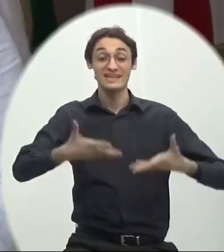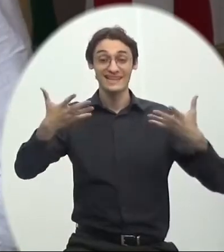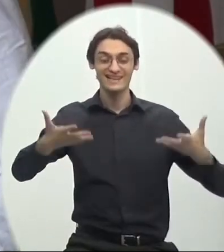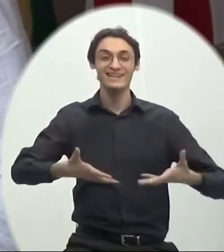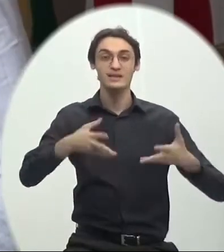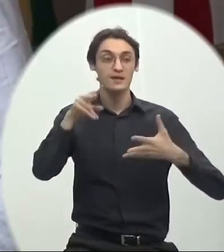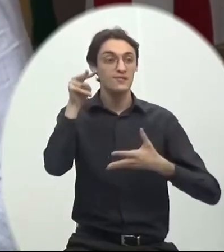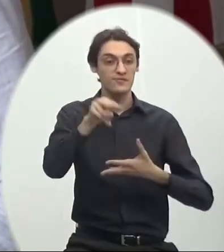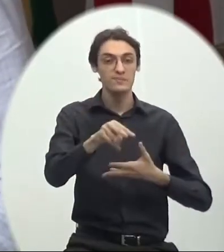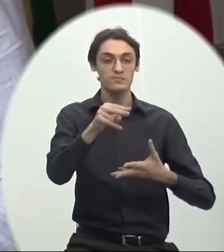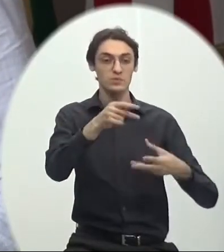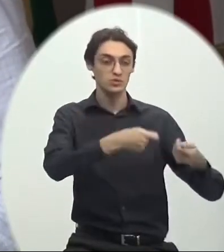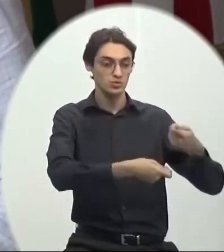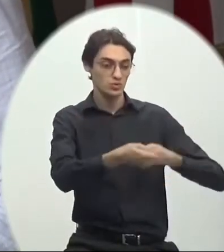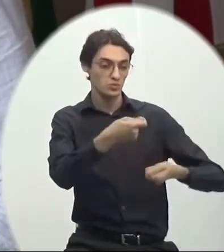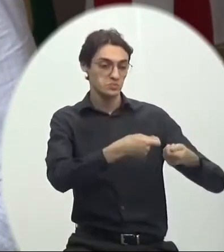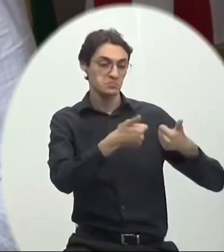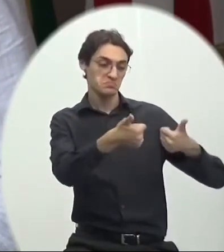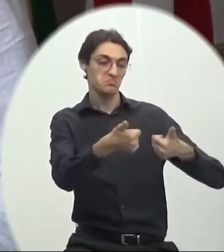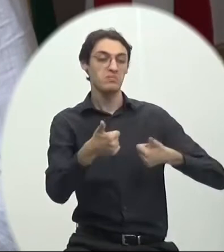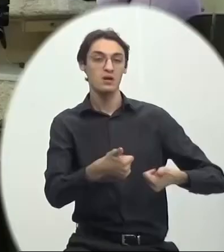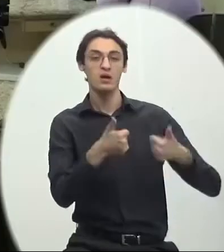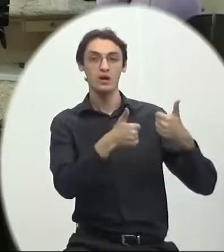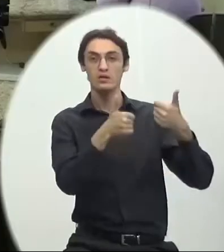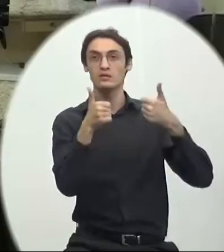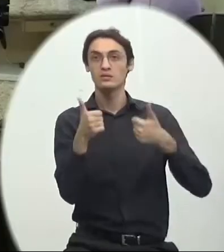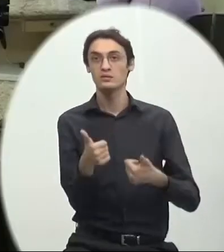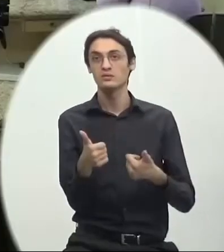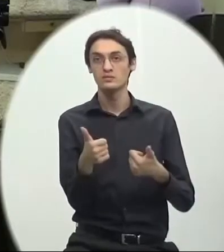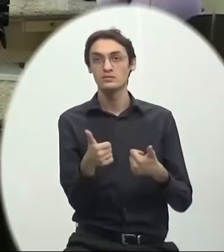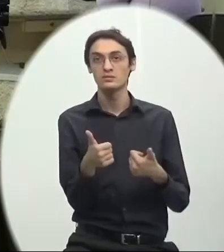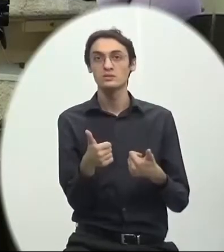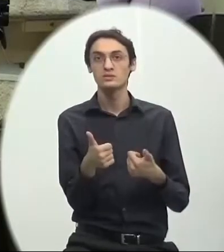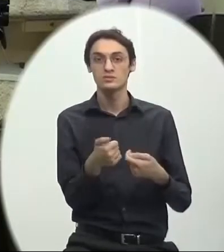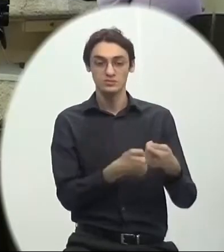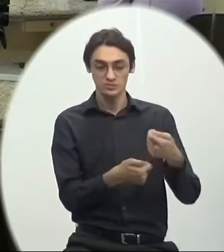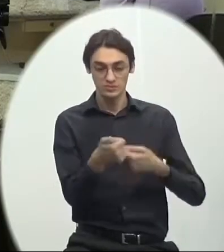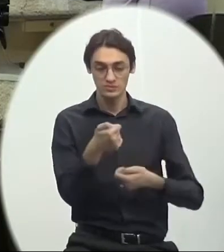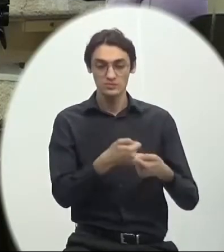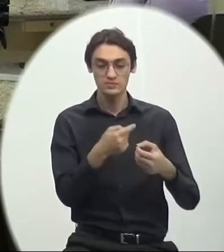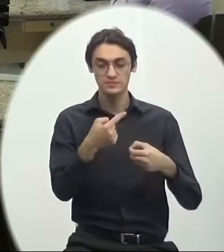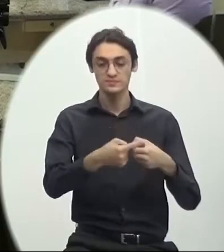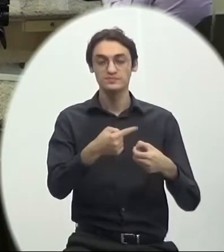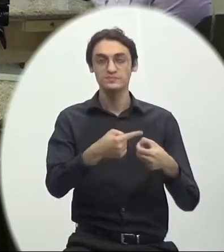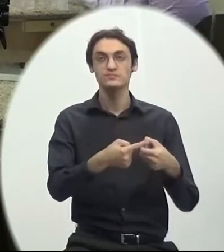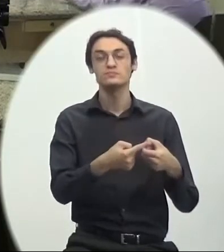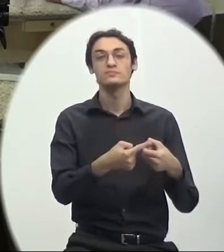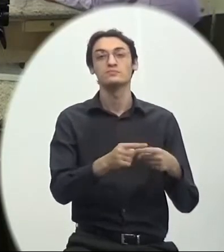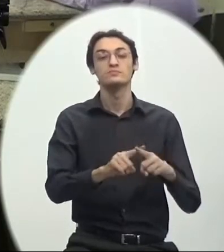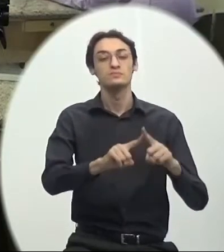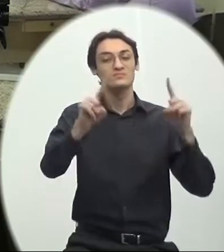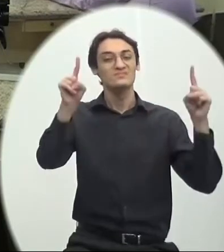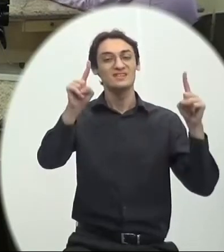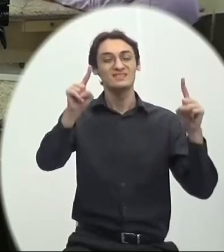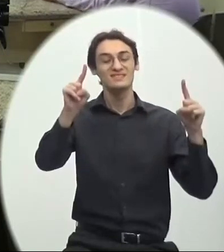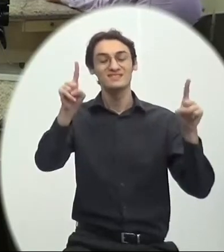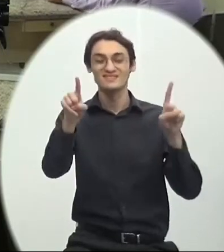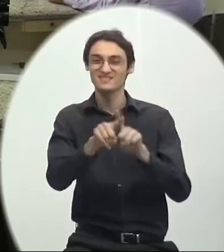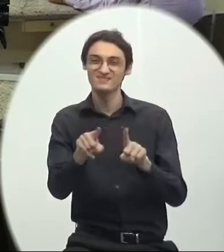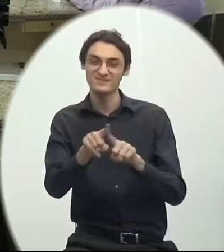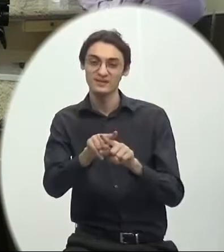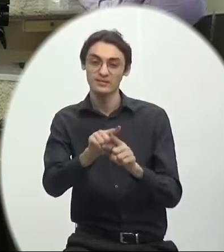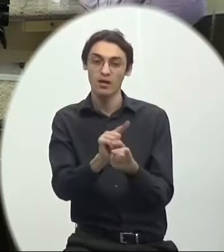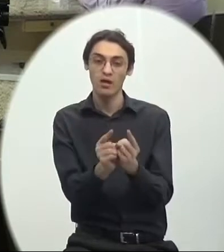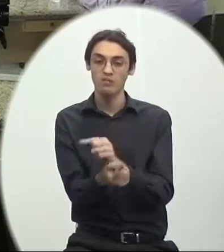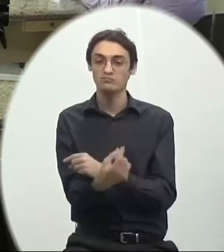de ver que a economia está funcionando, né? O lado econômico da cidade, mas também, sem dúvida nenhuma, nos